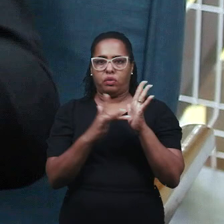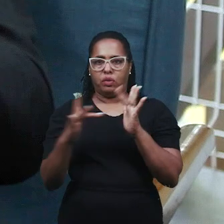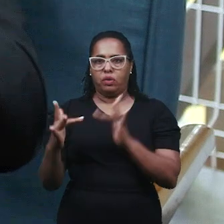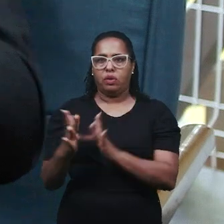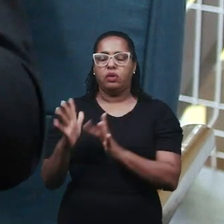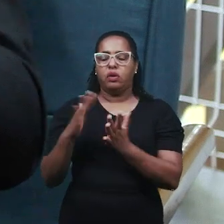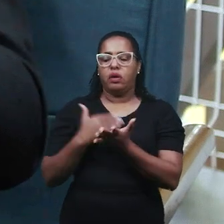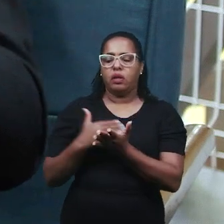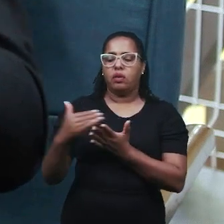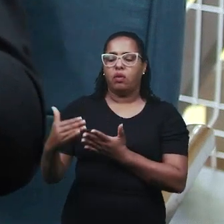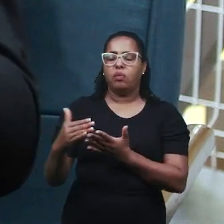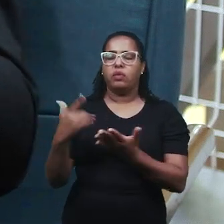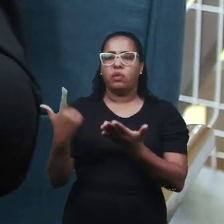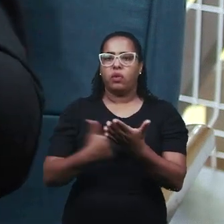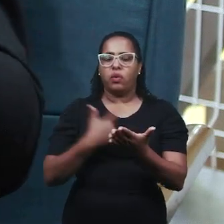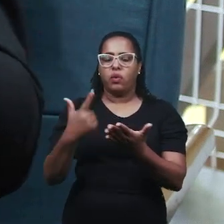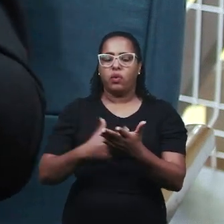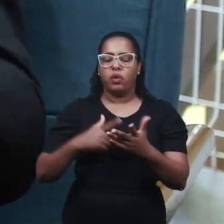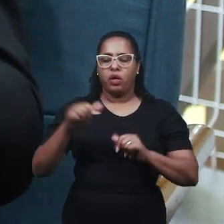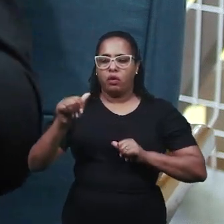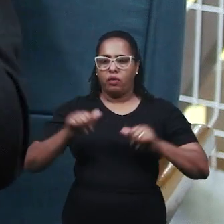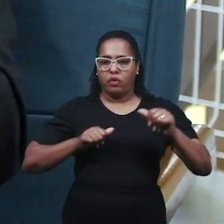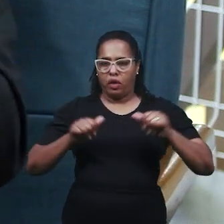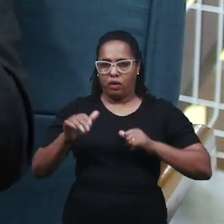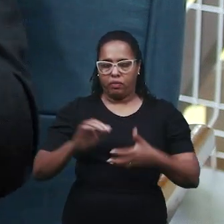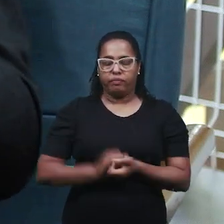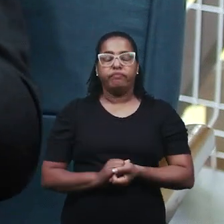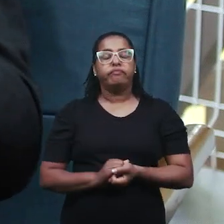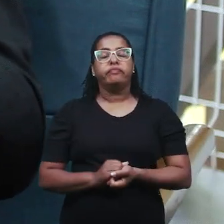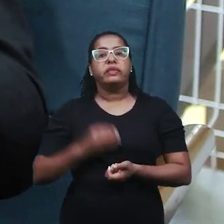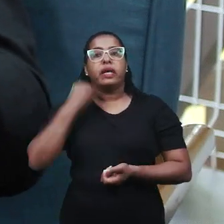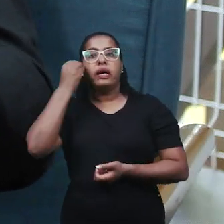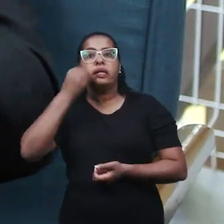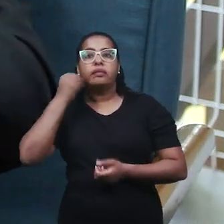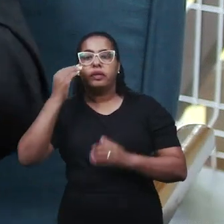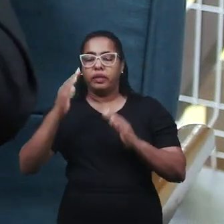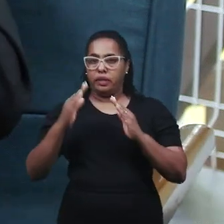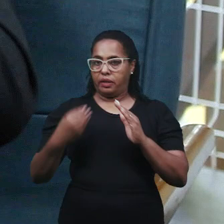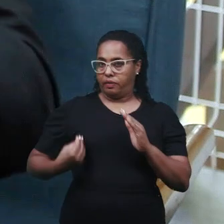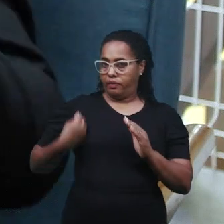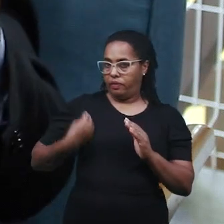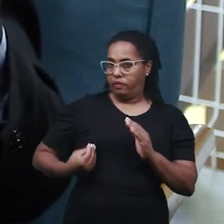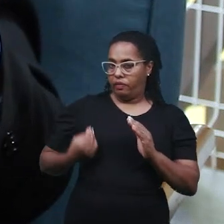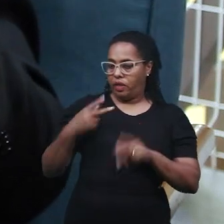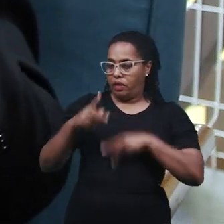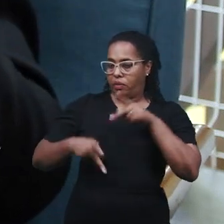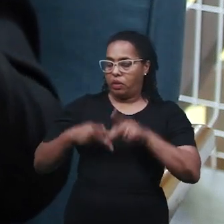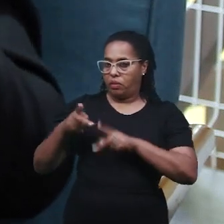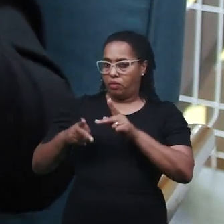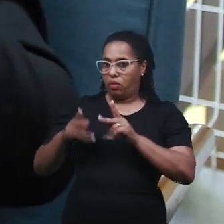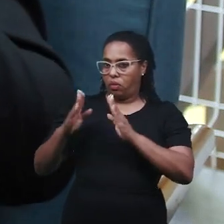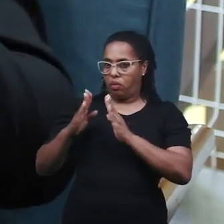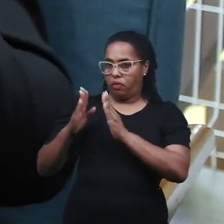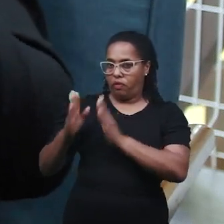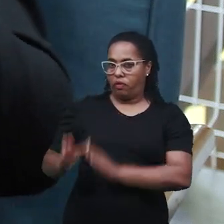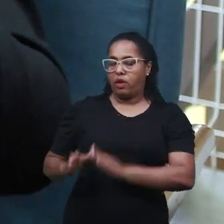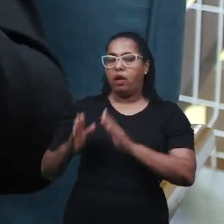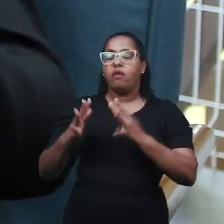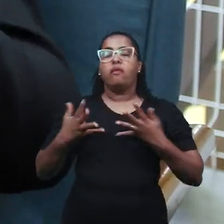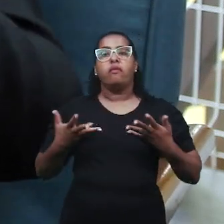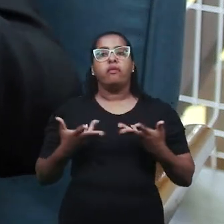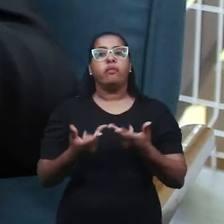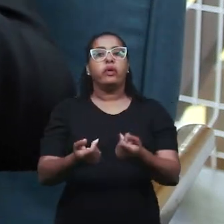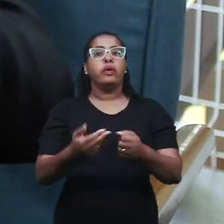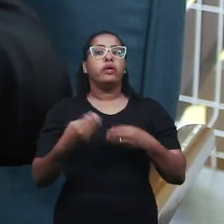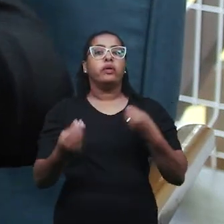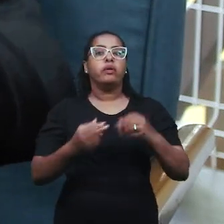igreja começou no livro de Atos. E as experiências que essa igreja viveu foram muito maravilhosas pela